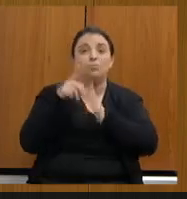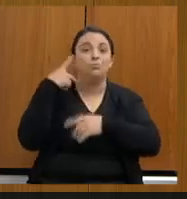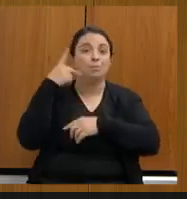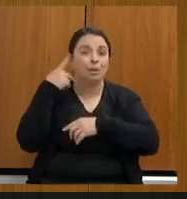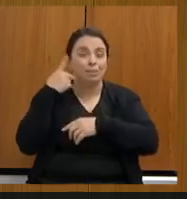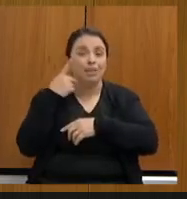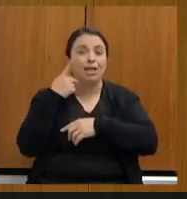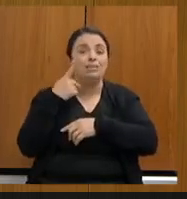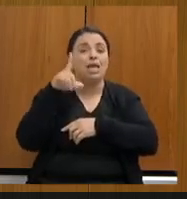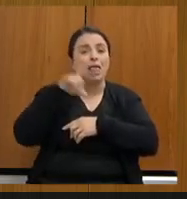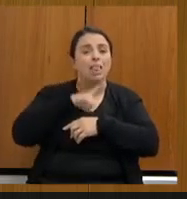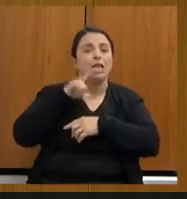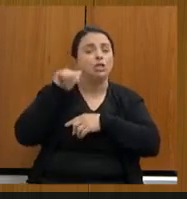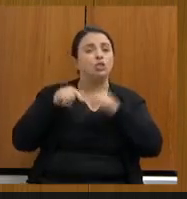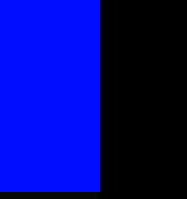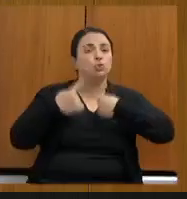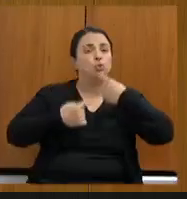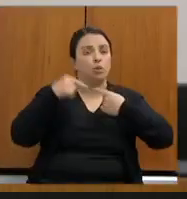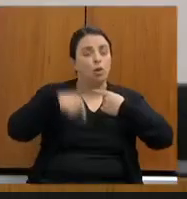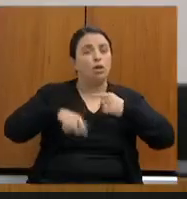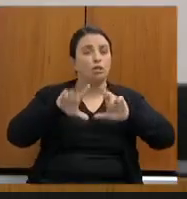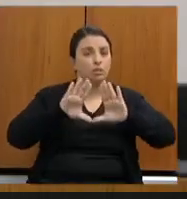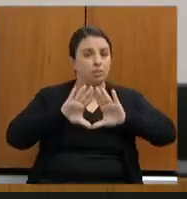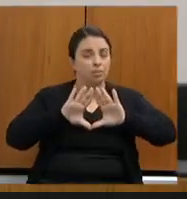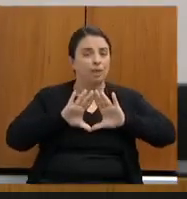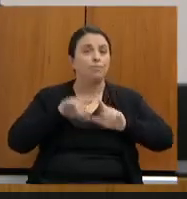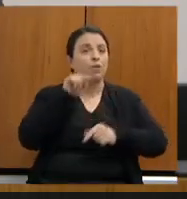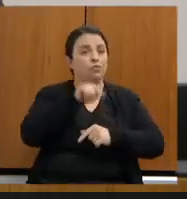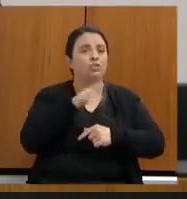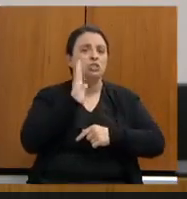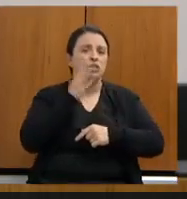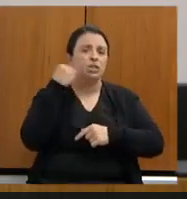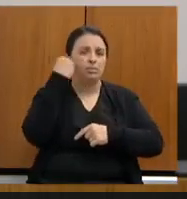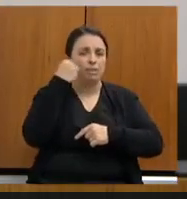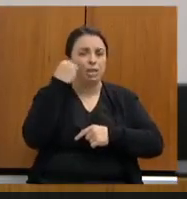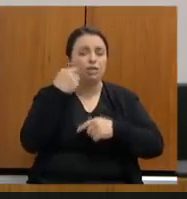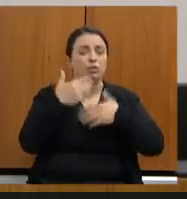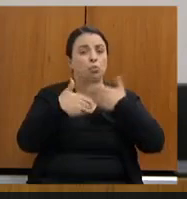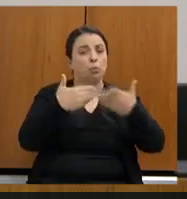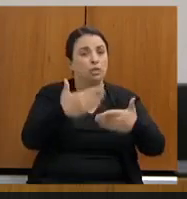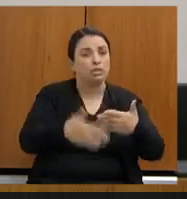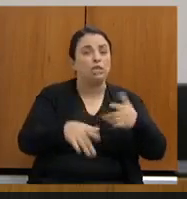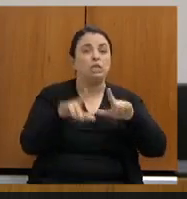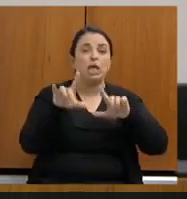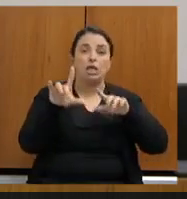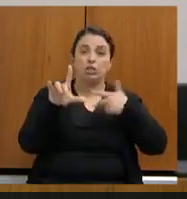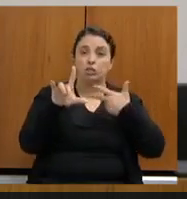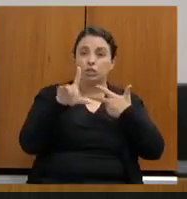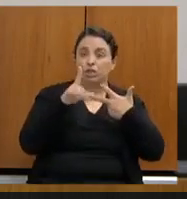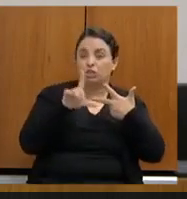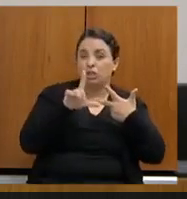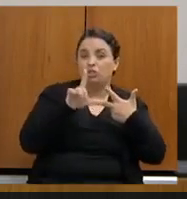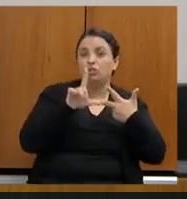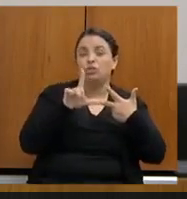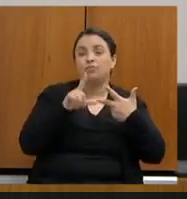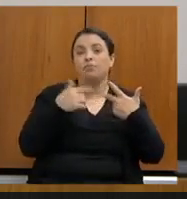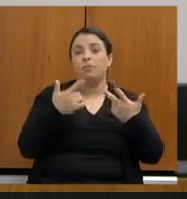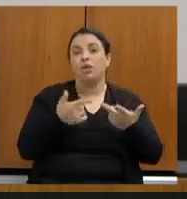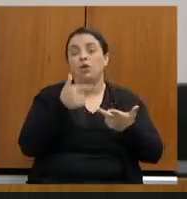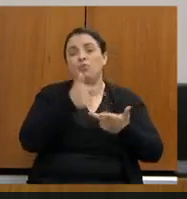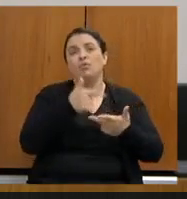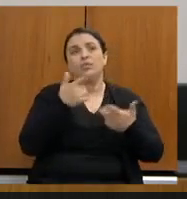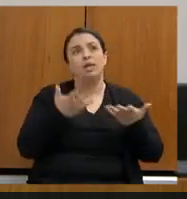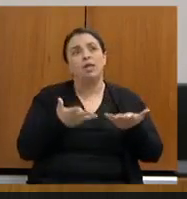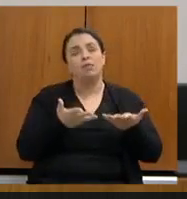conquistou um deputado Experiente no processo atrativos jamais cometeria um erro como esse mas